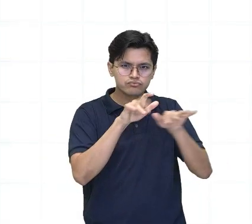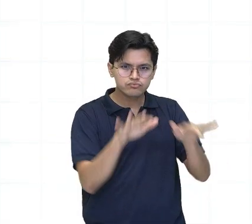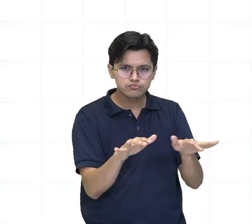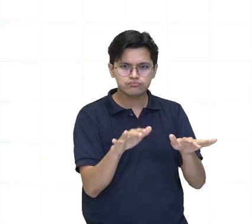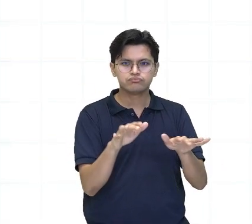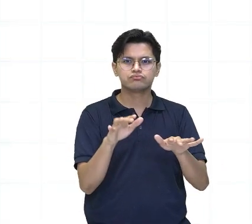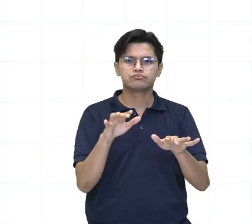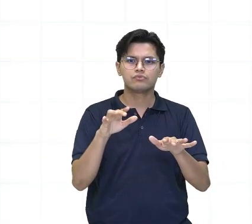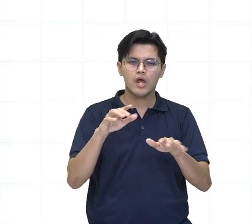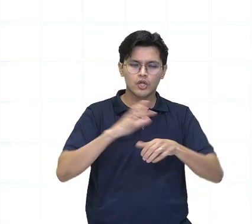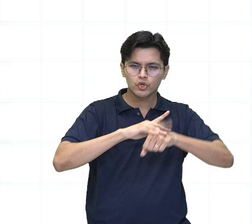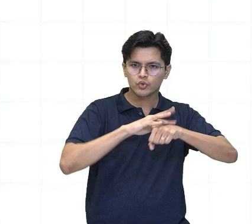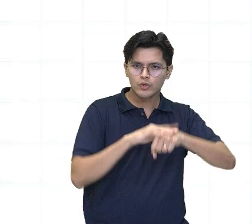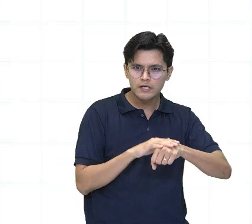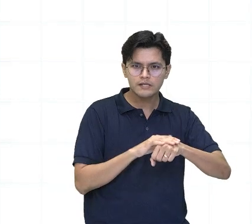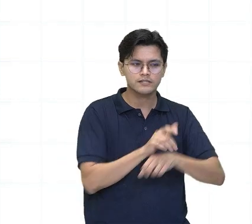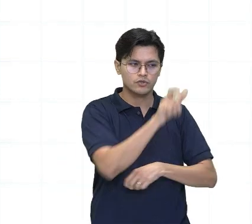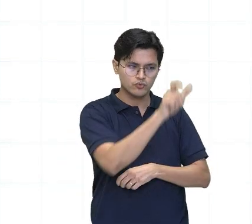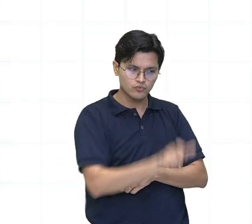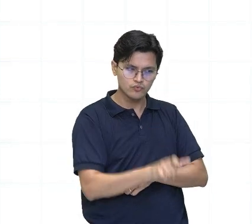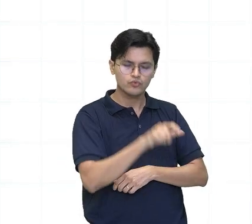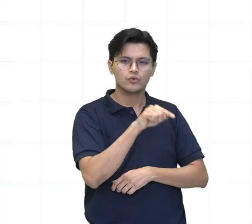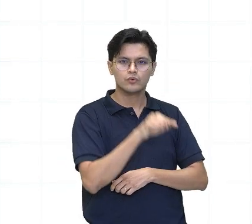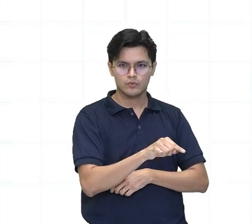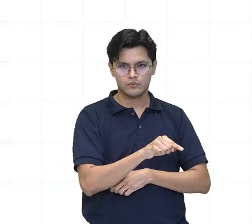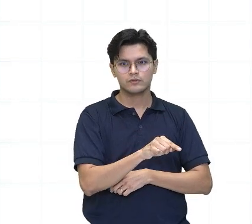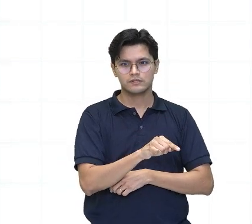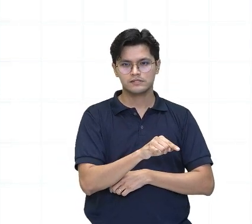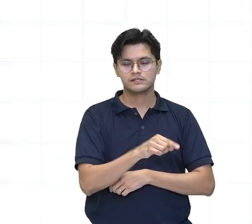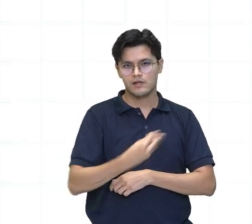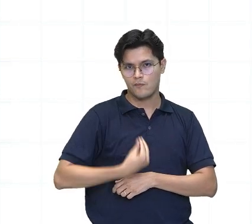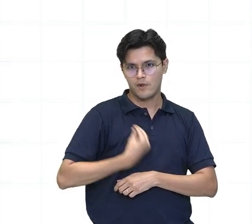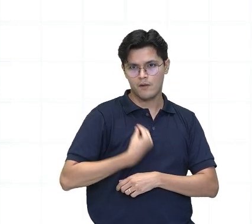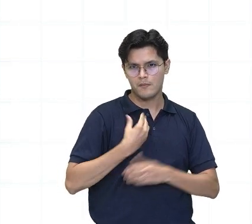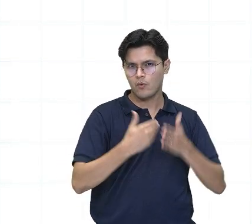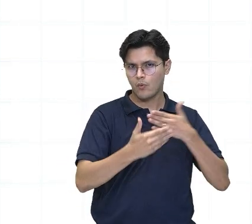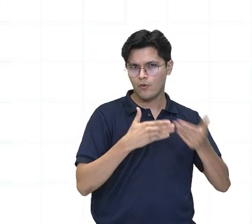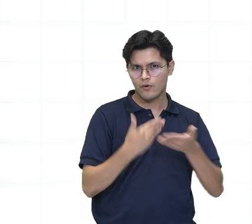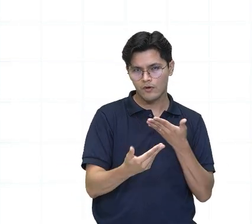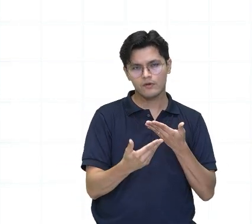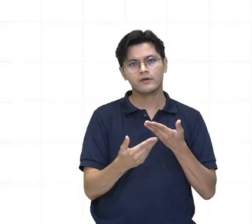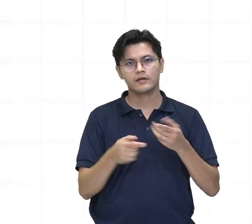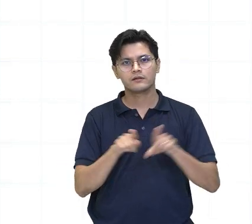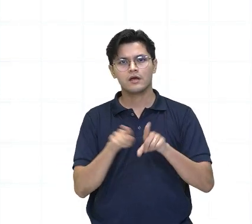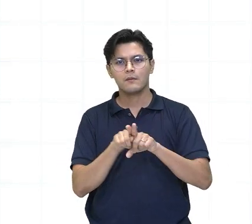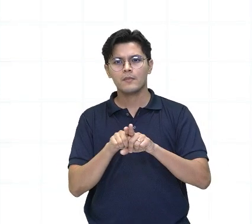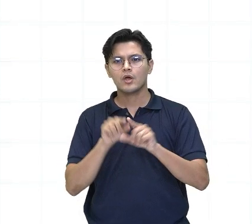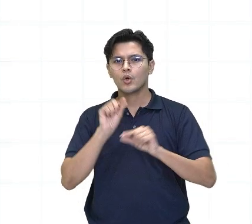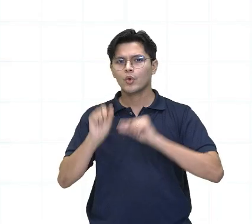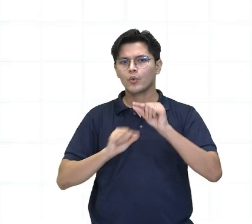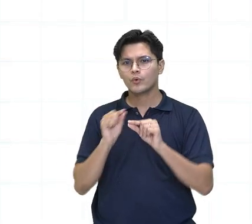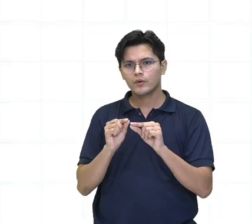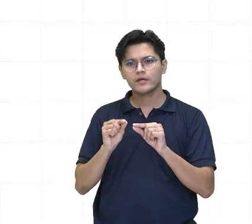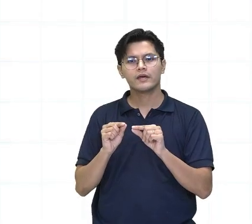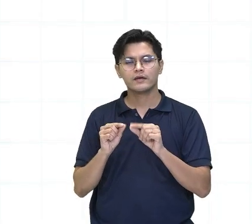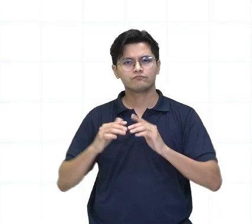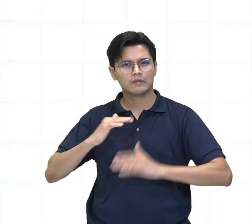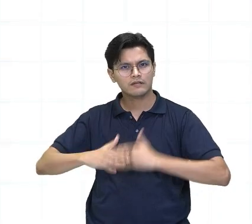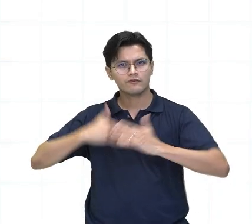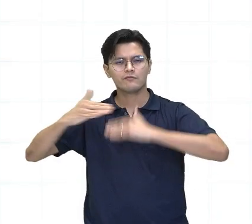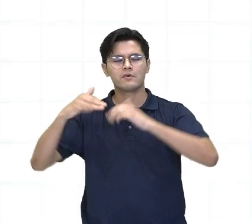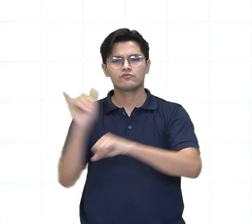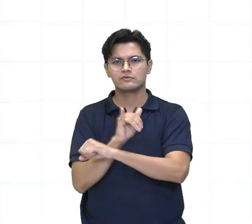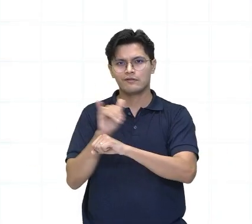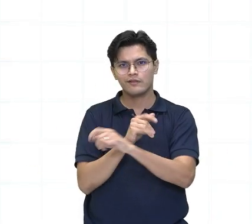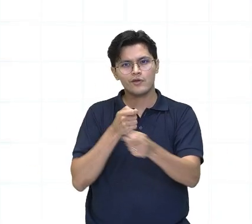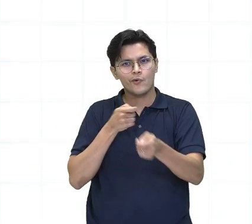hospedeiro suscetível e da resposta imune. As perspectivas para o desenvolvimento de estratégias de controle